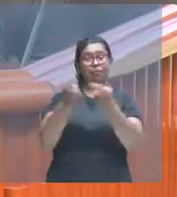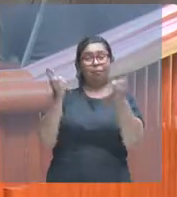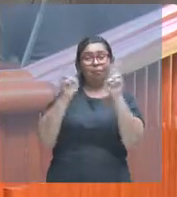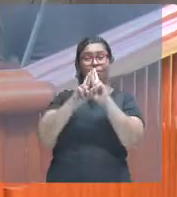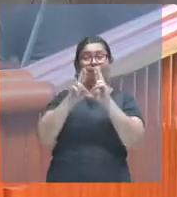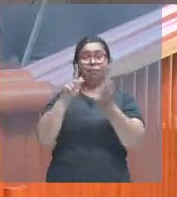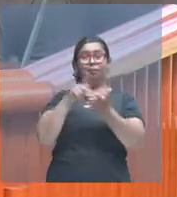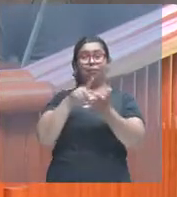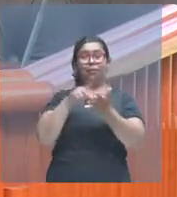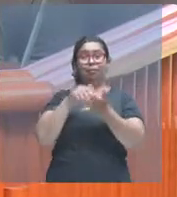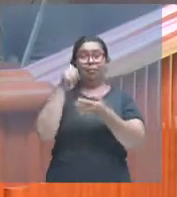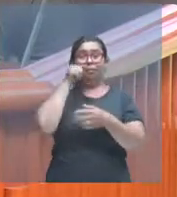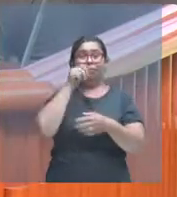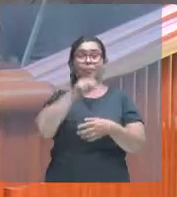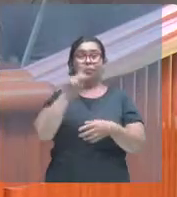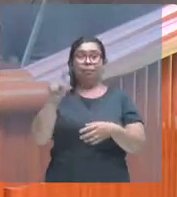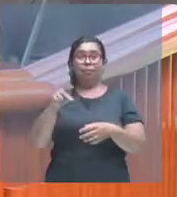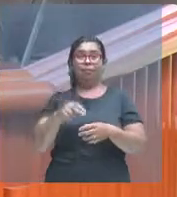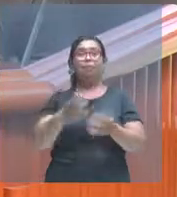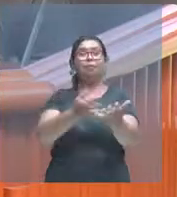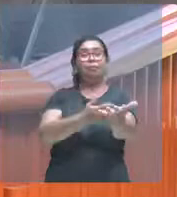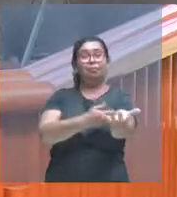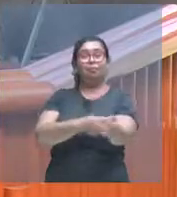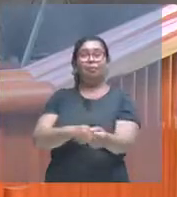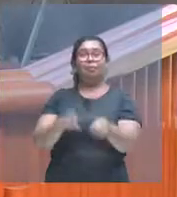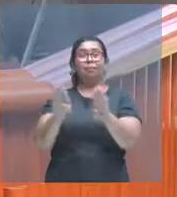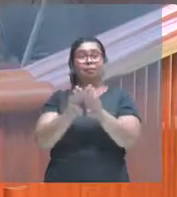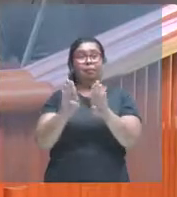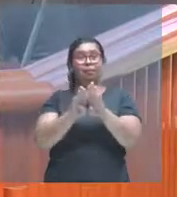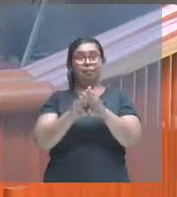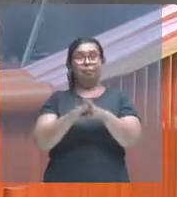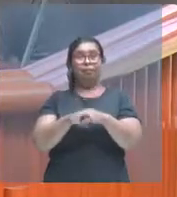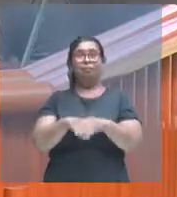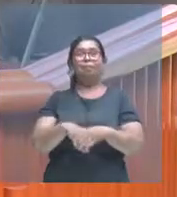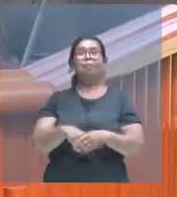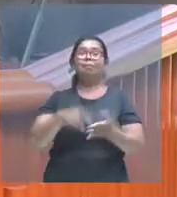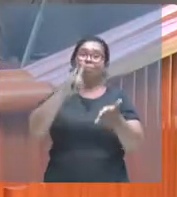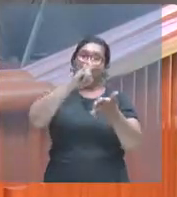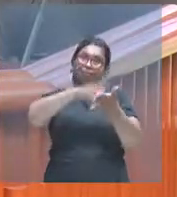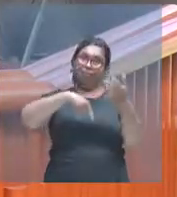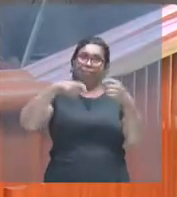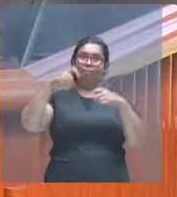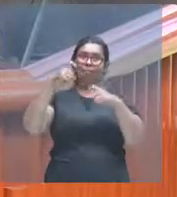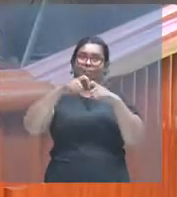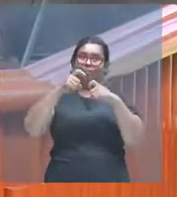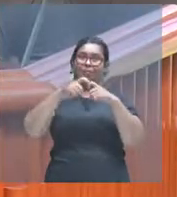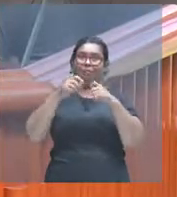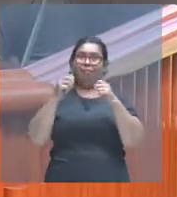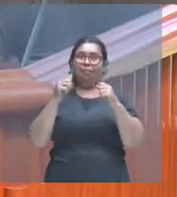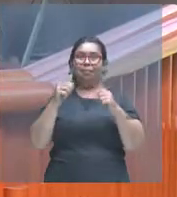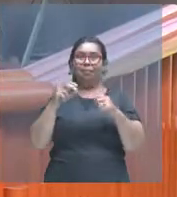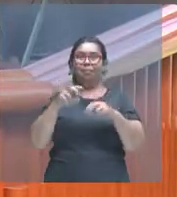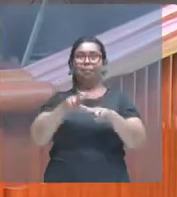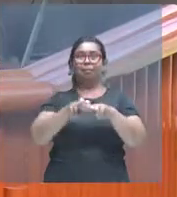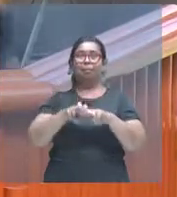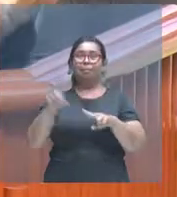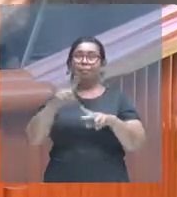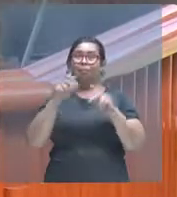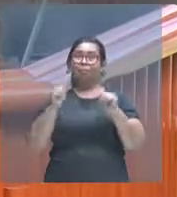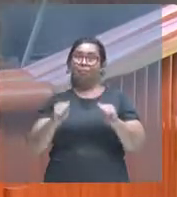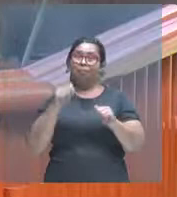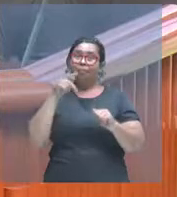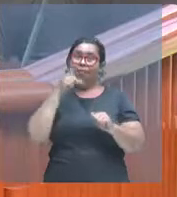verdade, a professora Dedé, além da emoção, também está de licença médica, por isso não pôde usar a tribuna. Faz parte